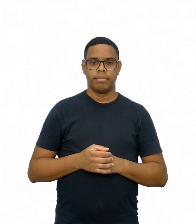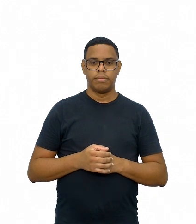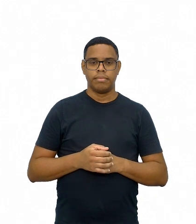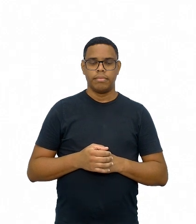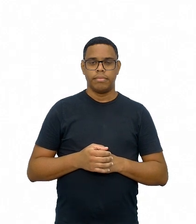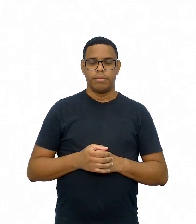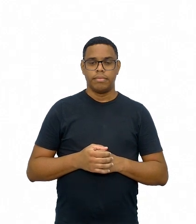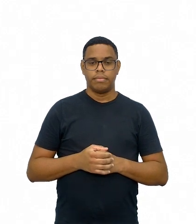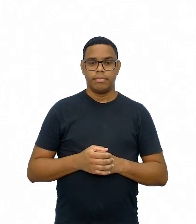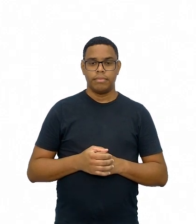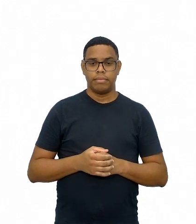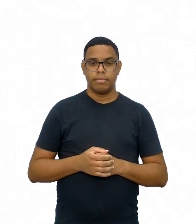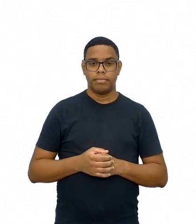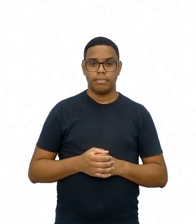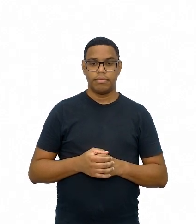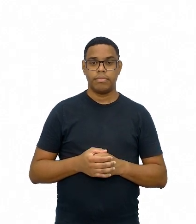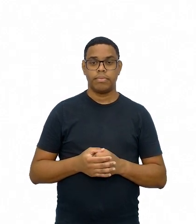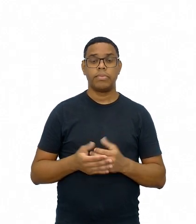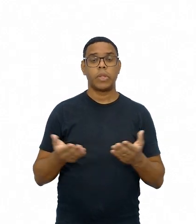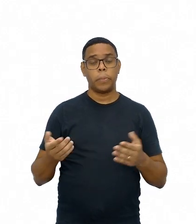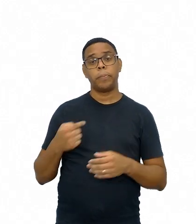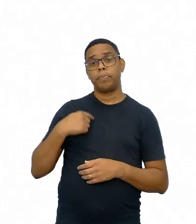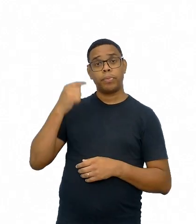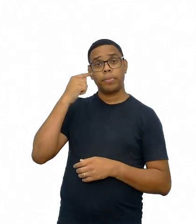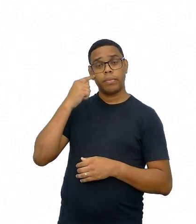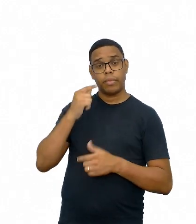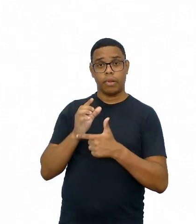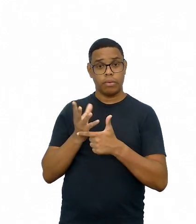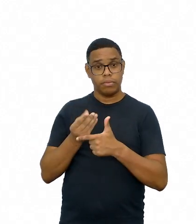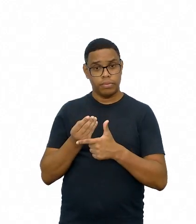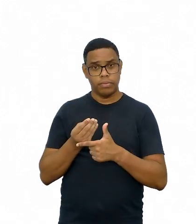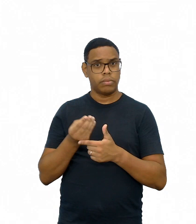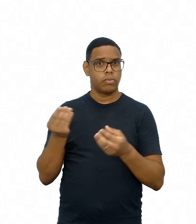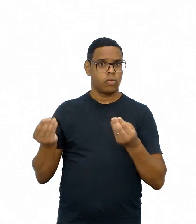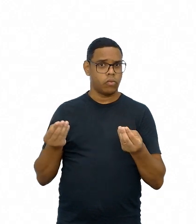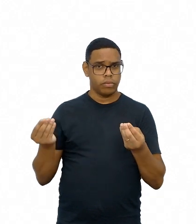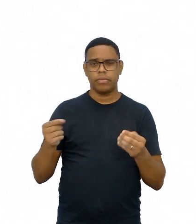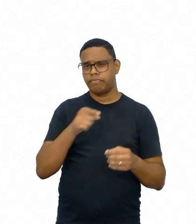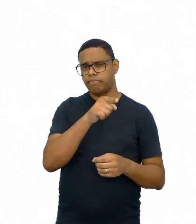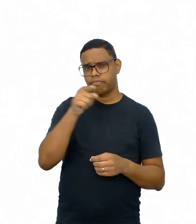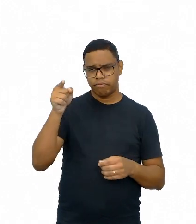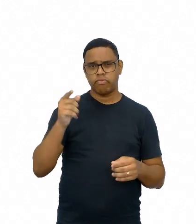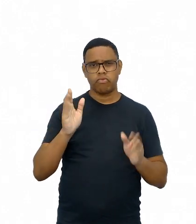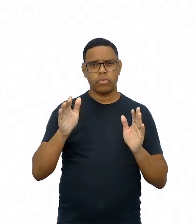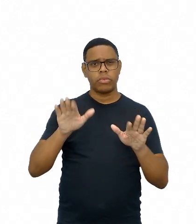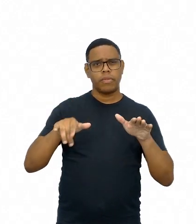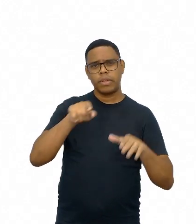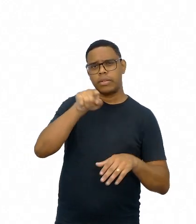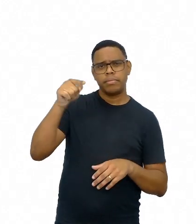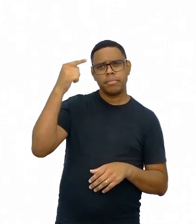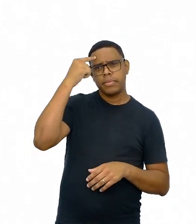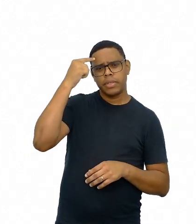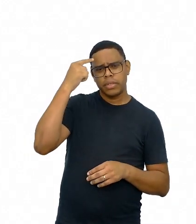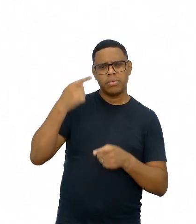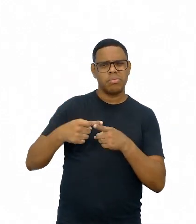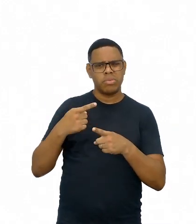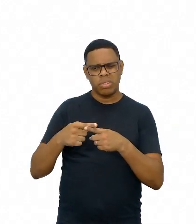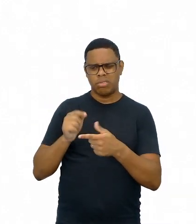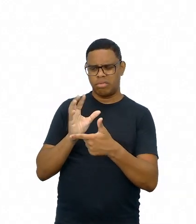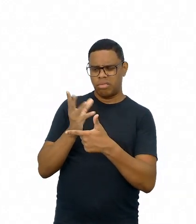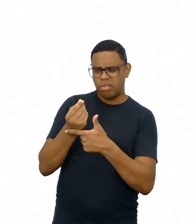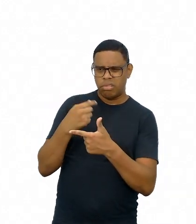Então, a álgebra e o pensamento algébrico, né? Vocês devem aí estar se perguntando, né, por que a álgebra